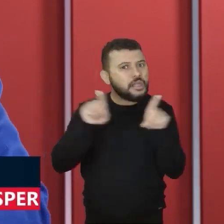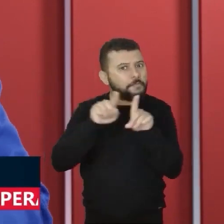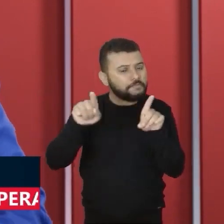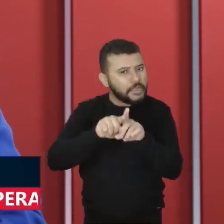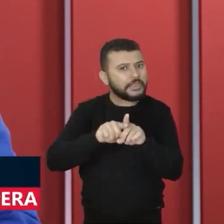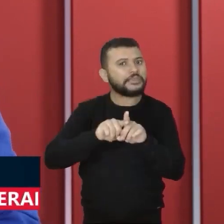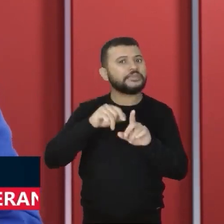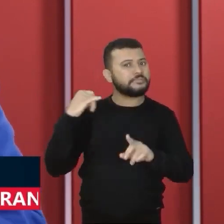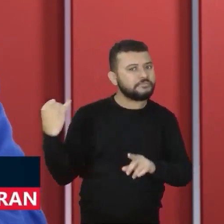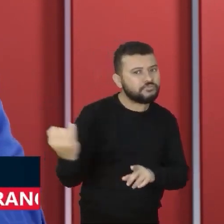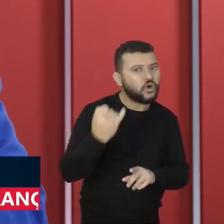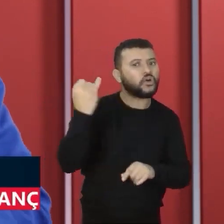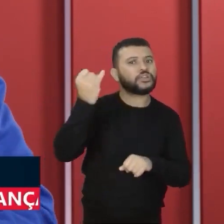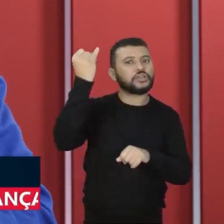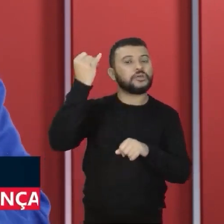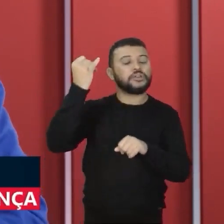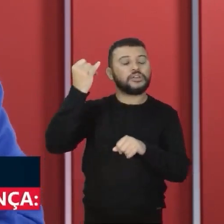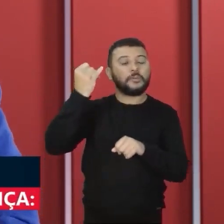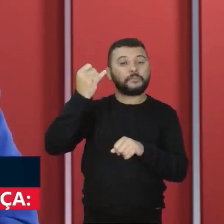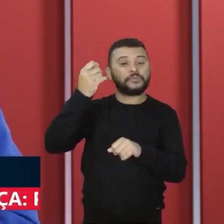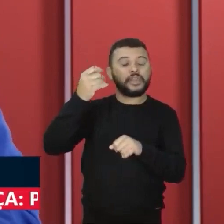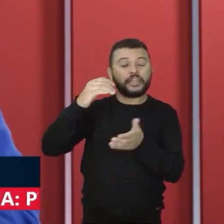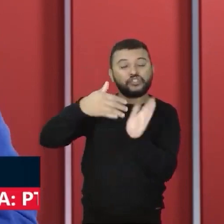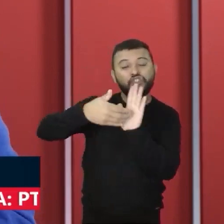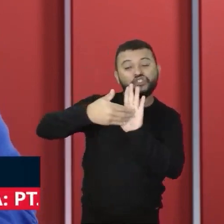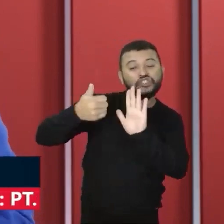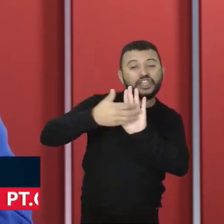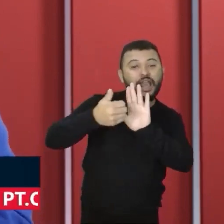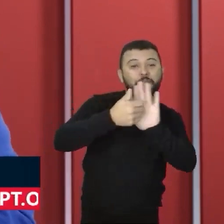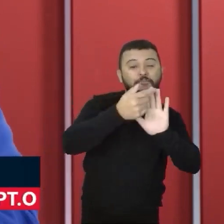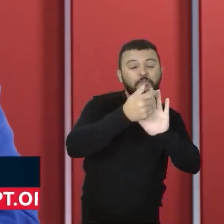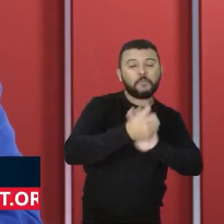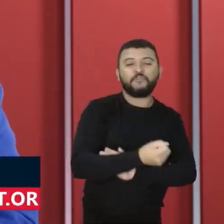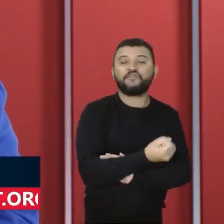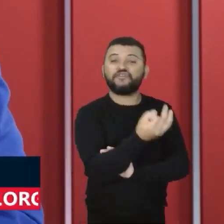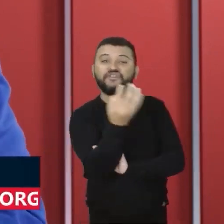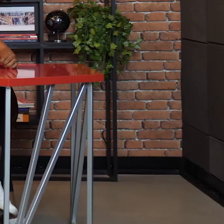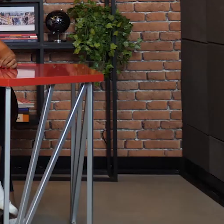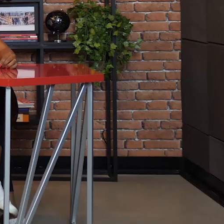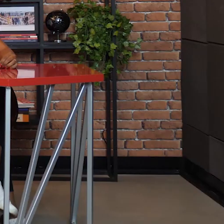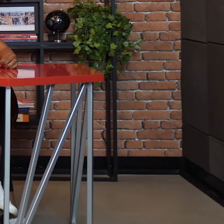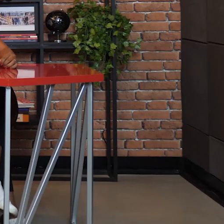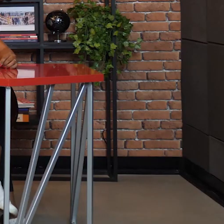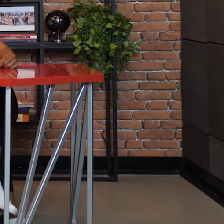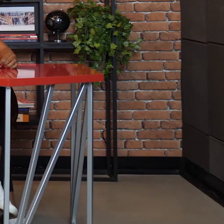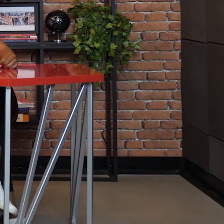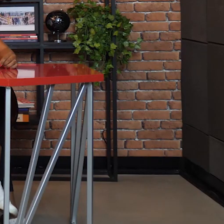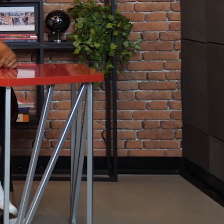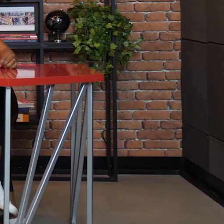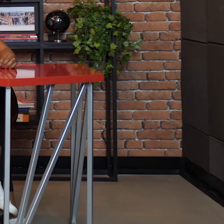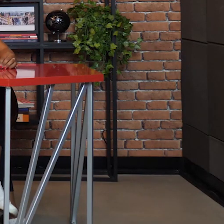para tirar milhões de brasileiros da linha da pobreza e da miséria.